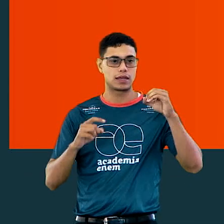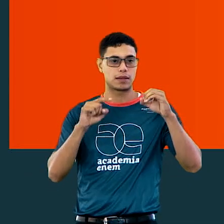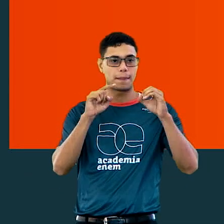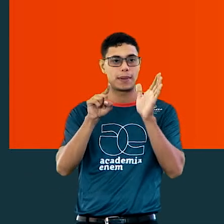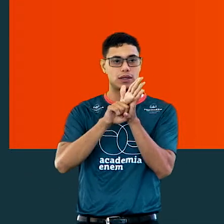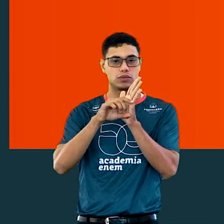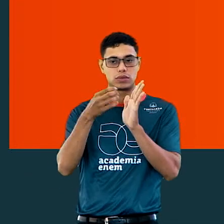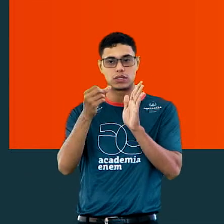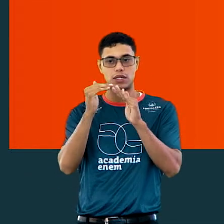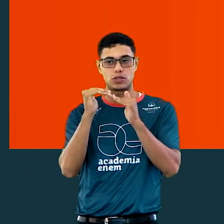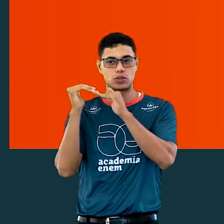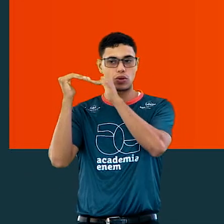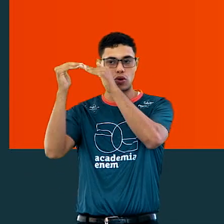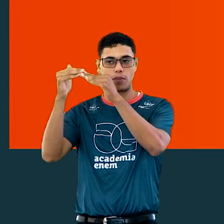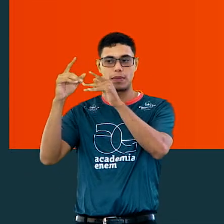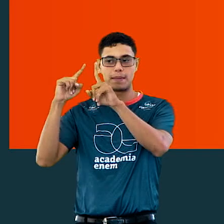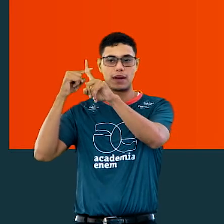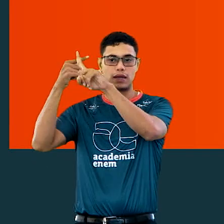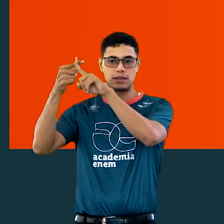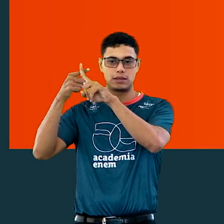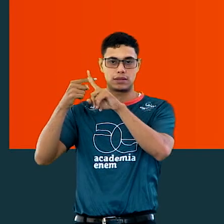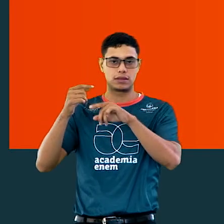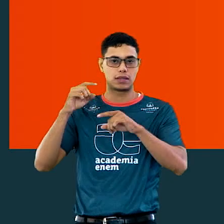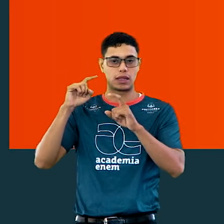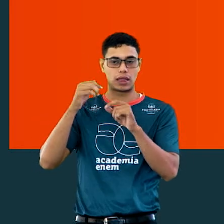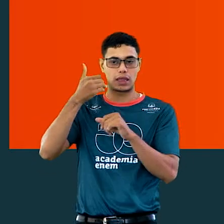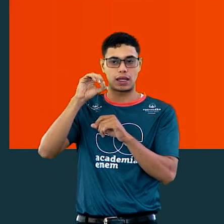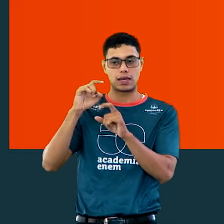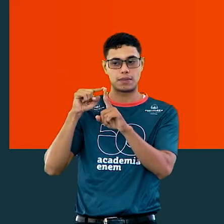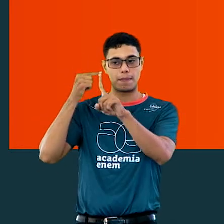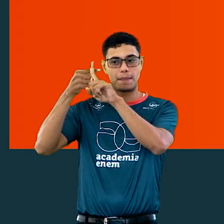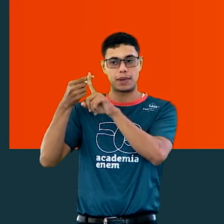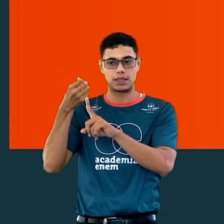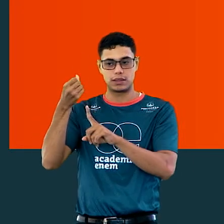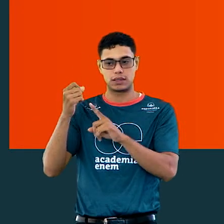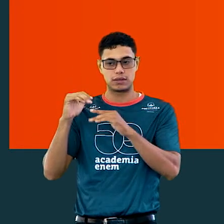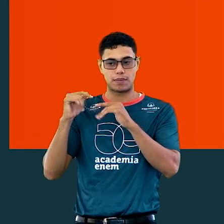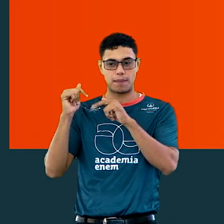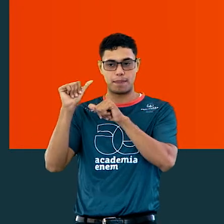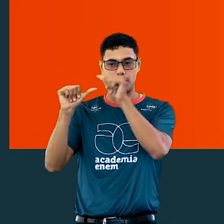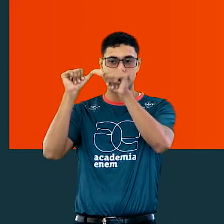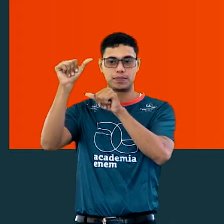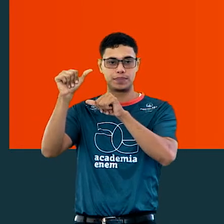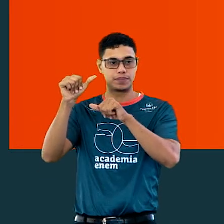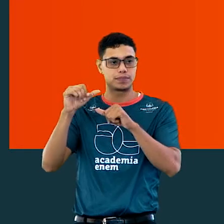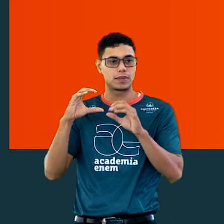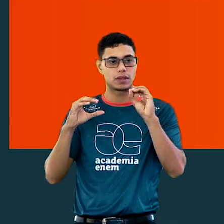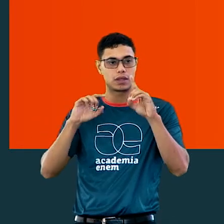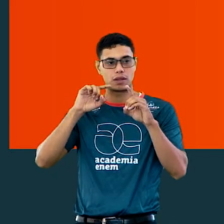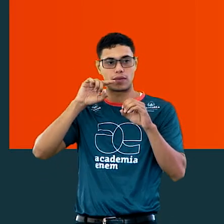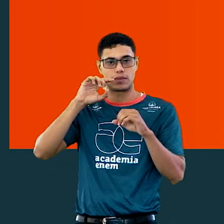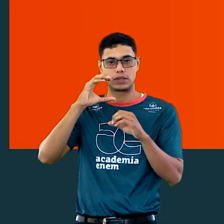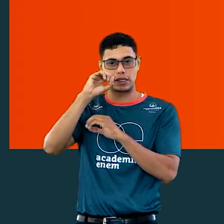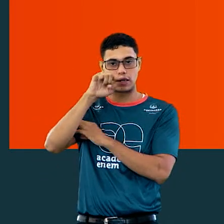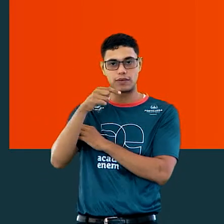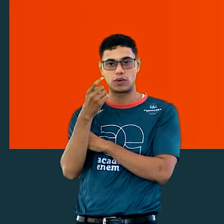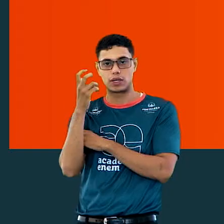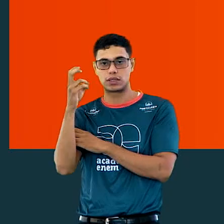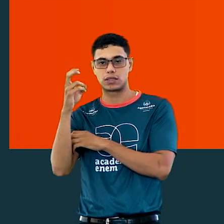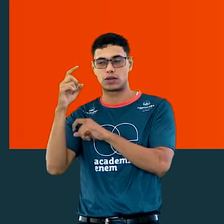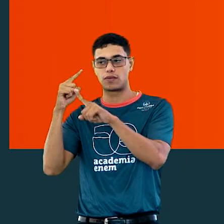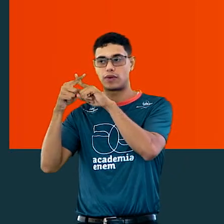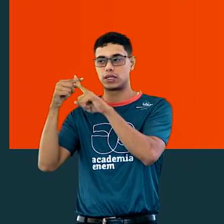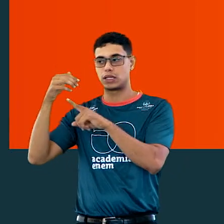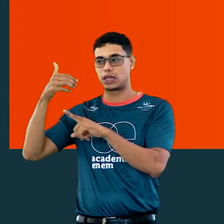sobe positivo. Legal. Preste atenção. Eu tenho 0,5 vezes 10 à sexta.